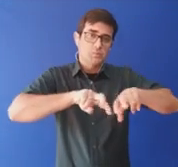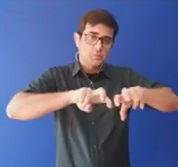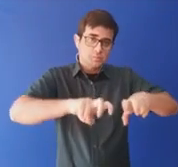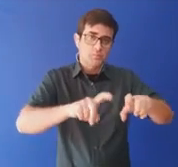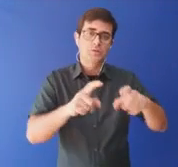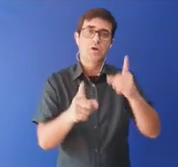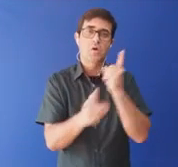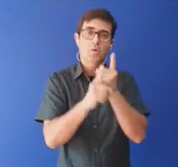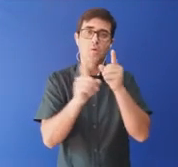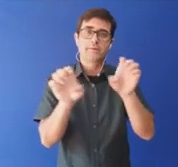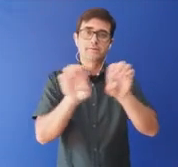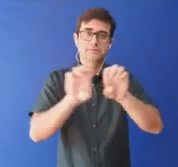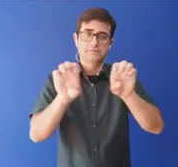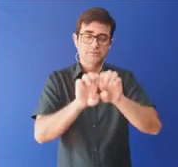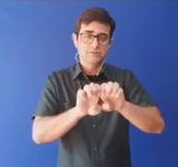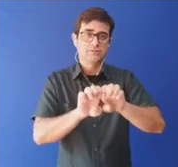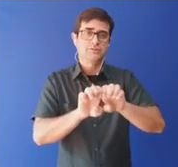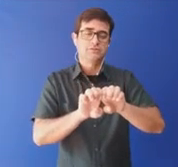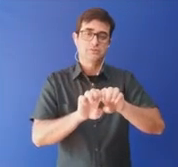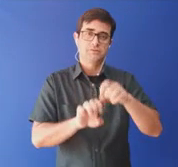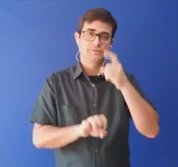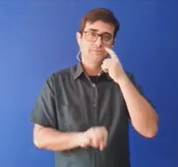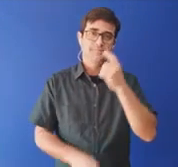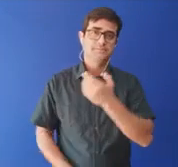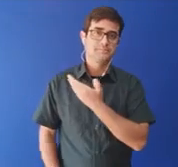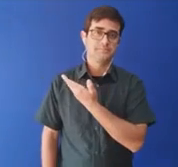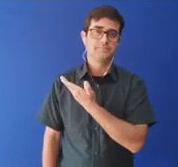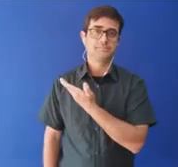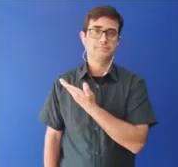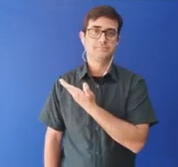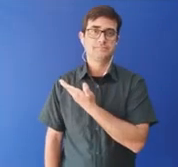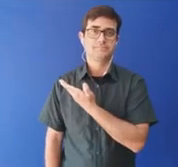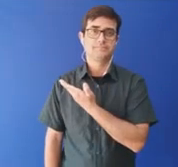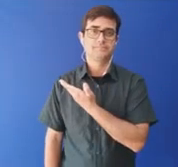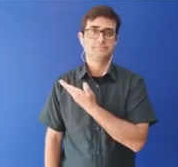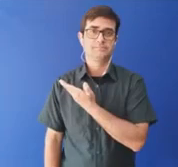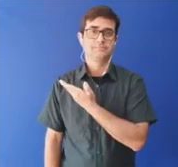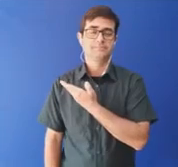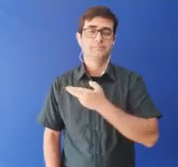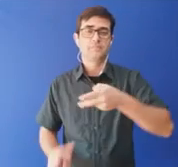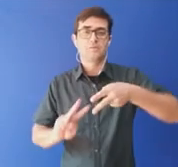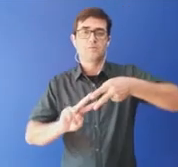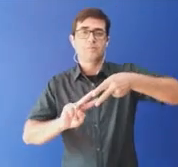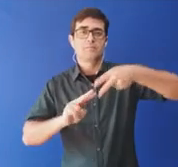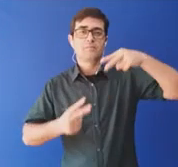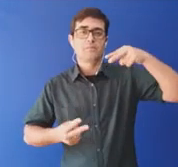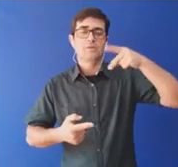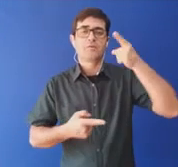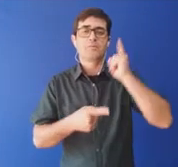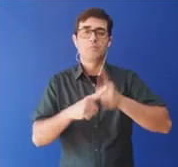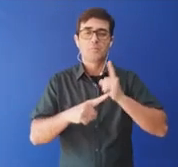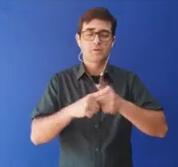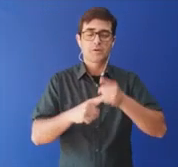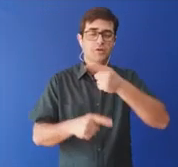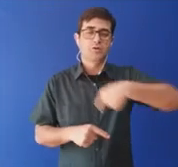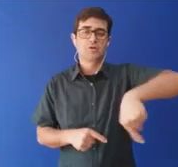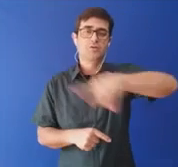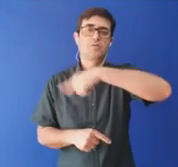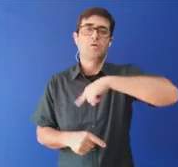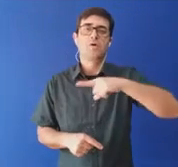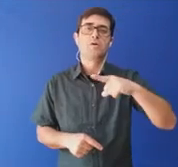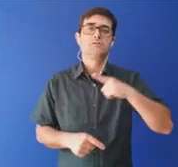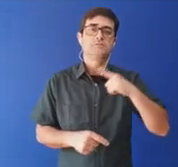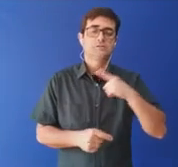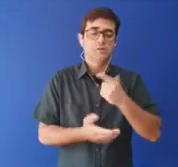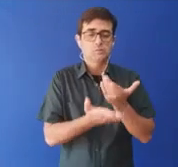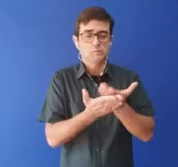para estruturas extremamente complexas, como a dupla hélice do nosso DNA. E isso porque a